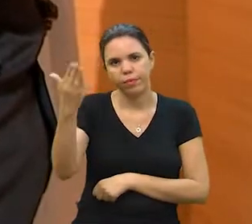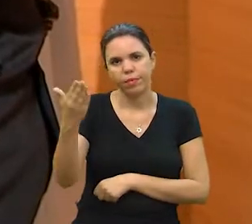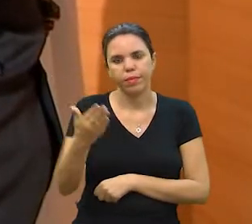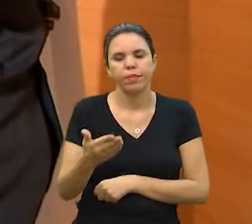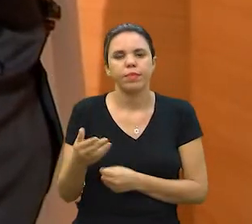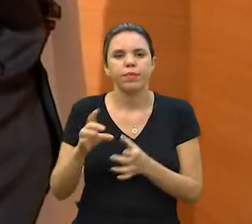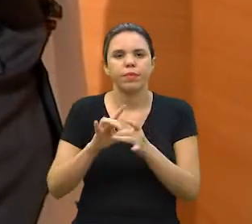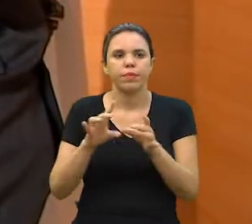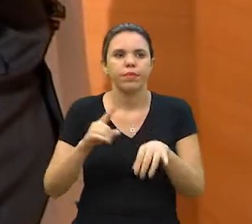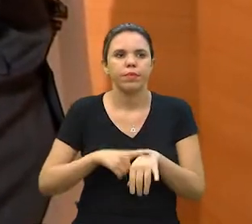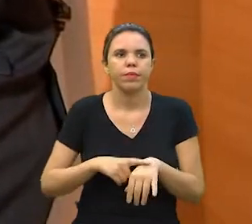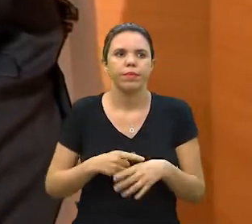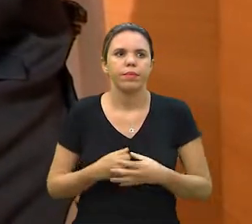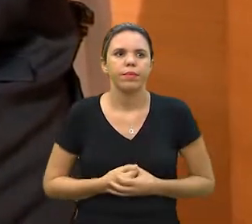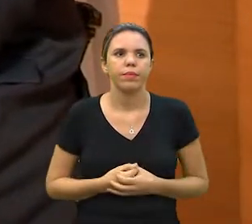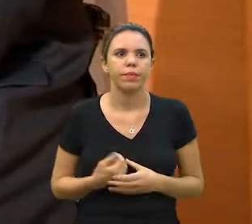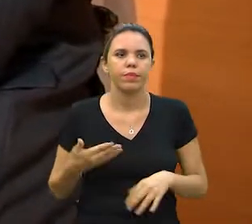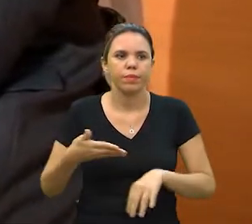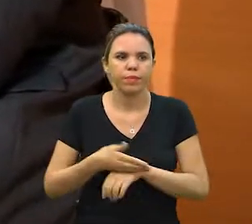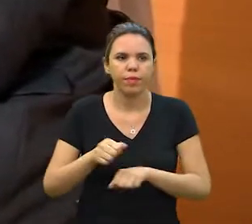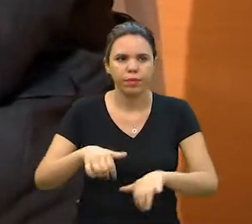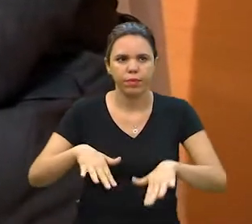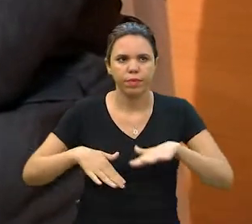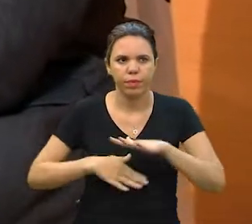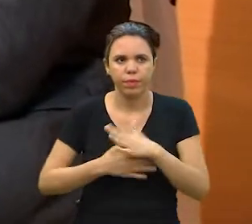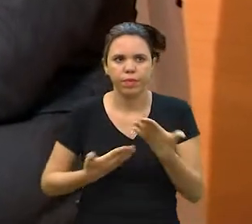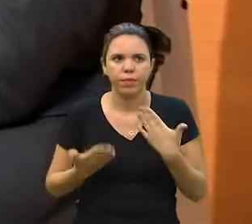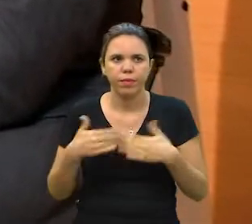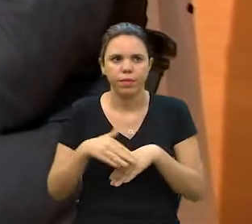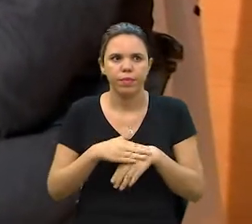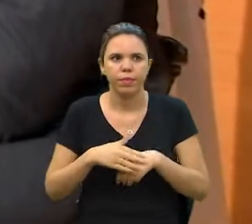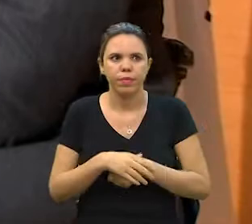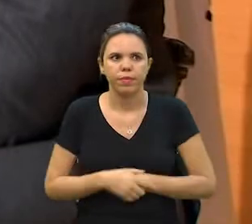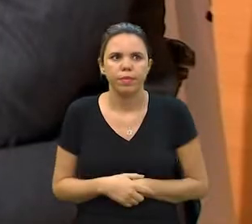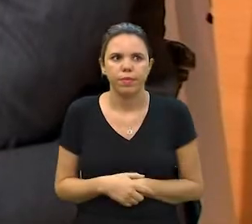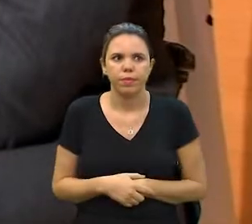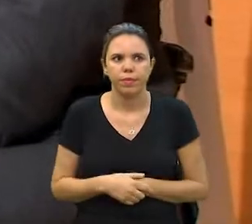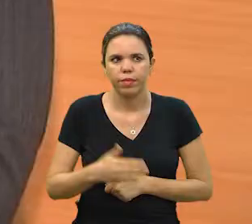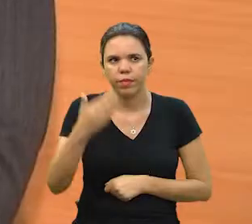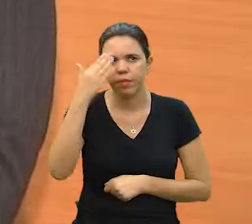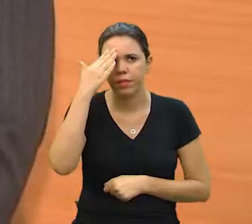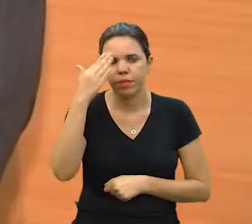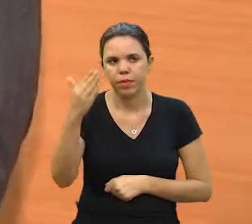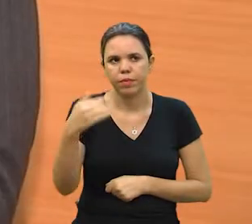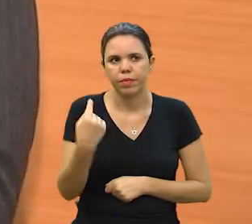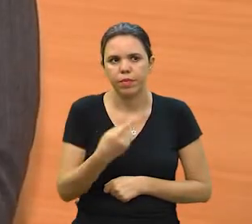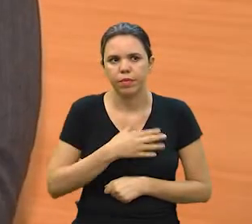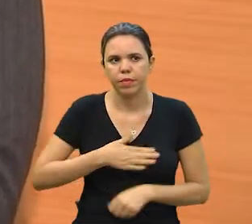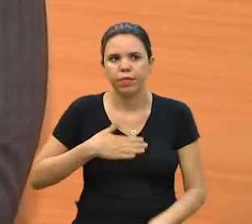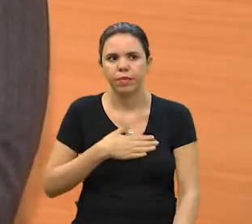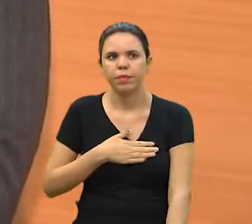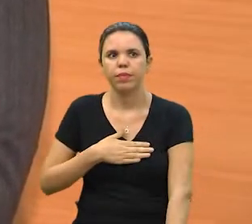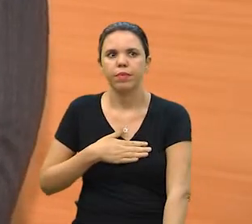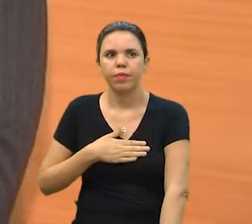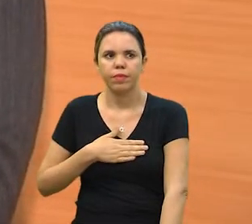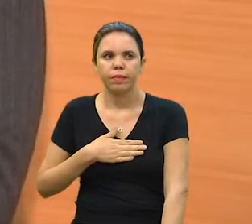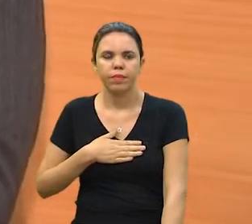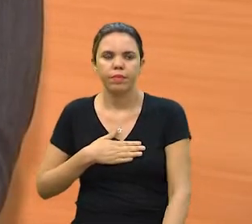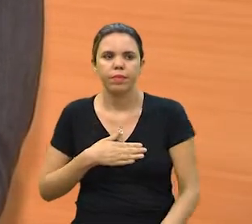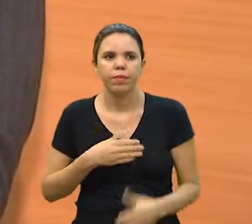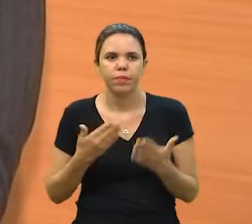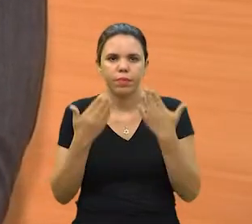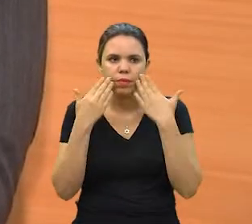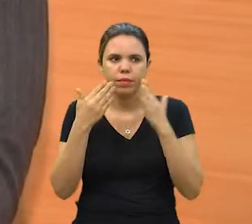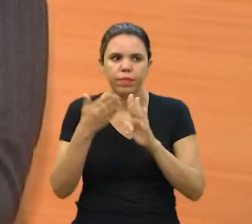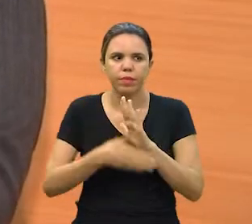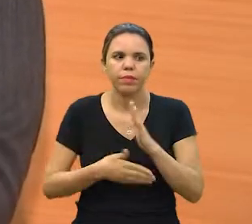Vereador, muito obrigada, viu, por disponibilizar esse tempo, vir aqui até o plenarinho para conversar com a gente. Eu que agradeço, para a gente é uma satisfação e é